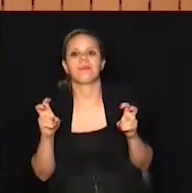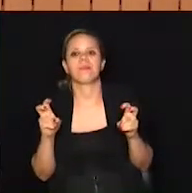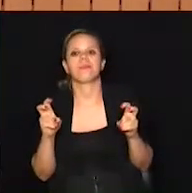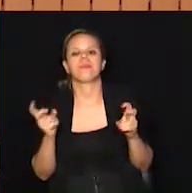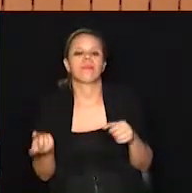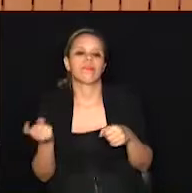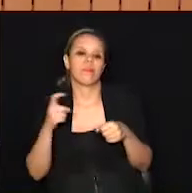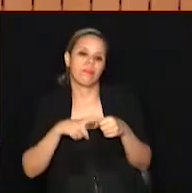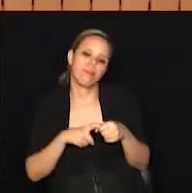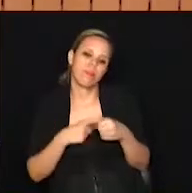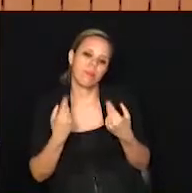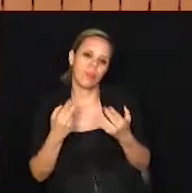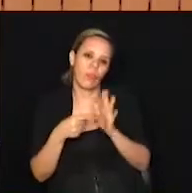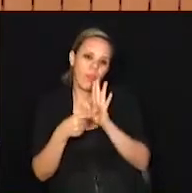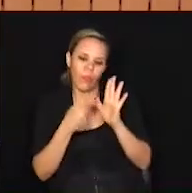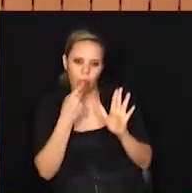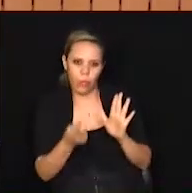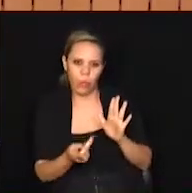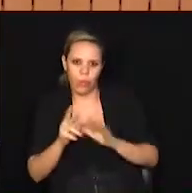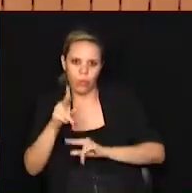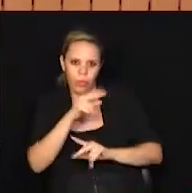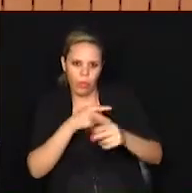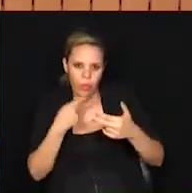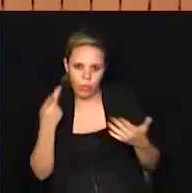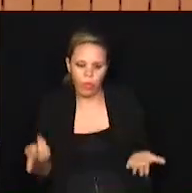Então, boa tarde a todos, a todas.